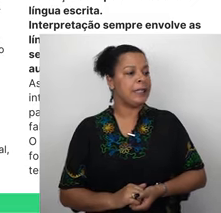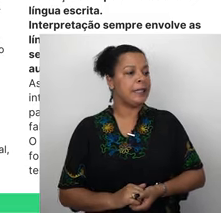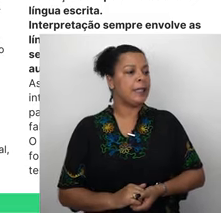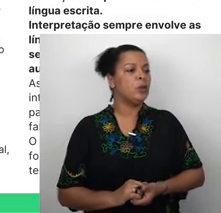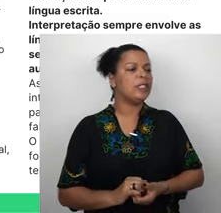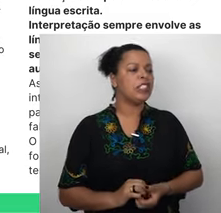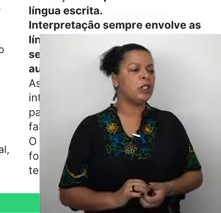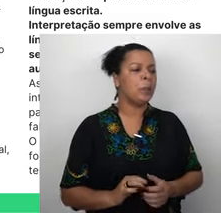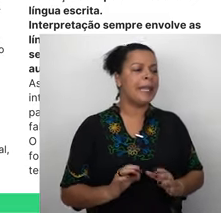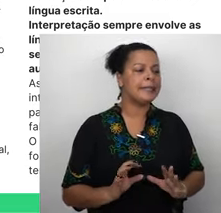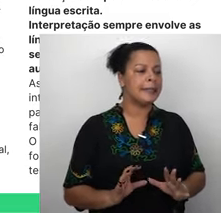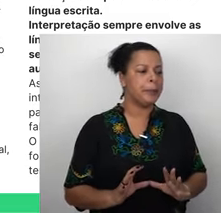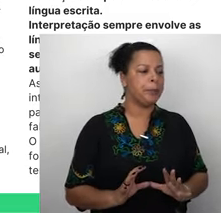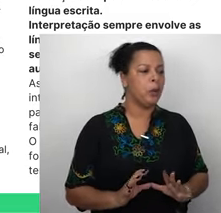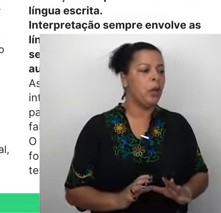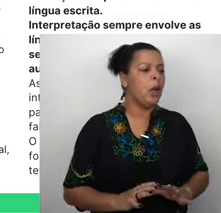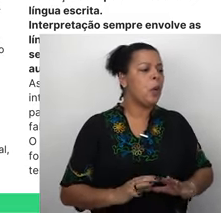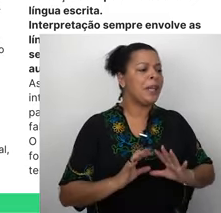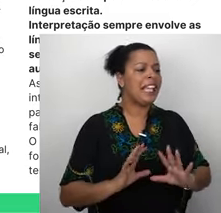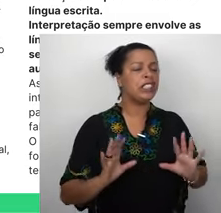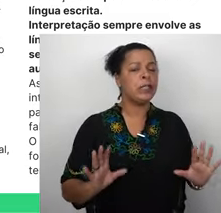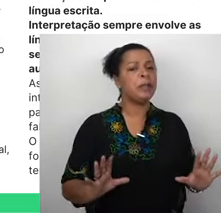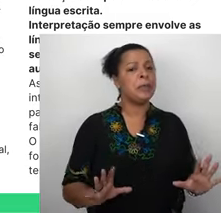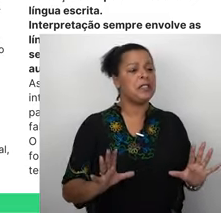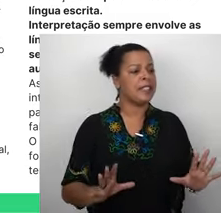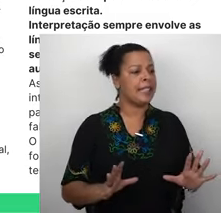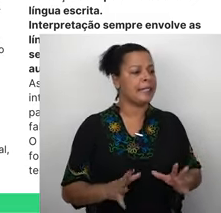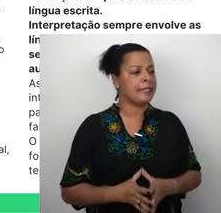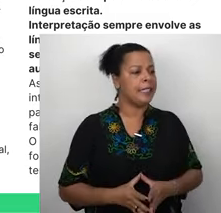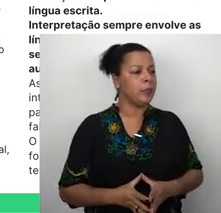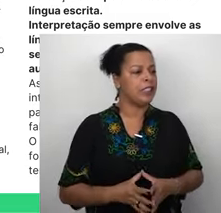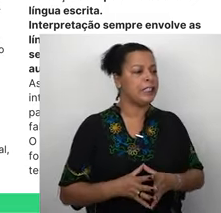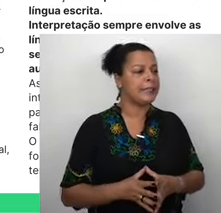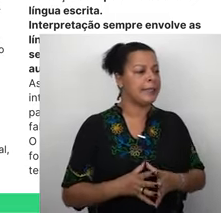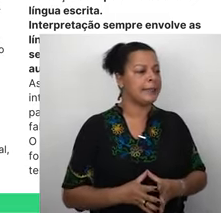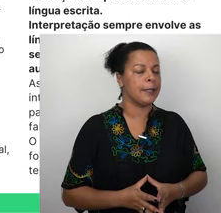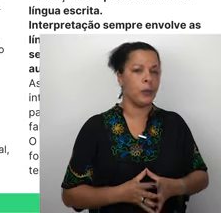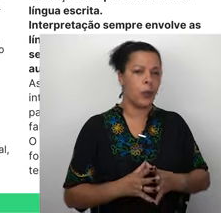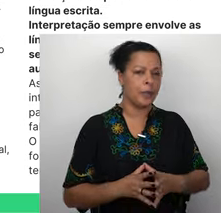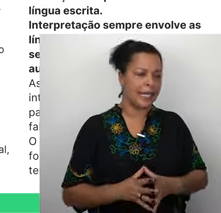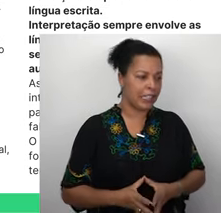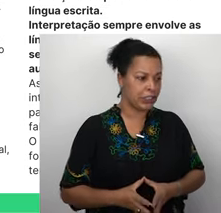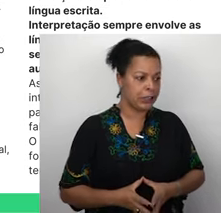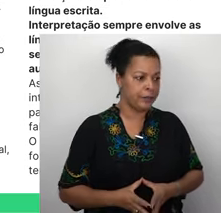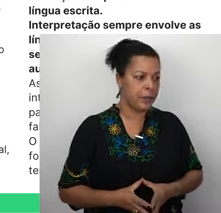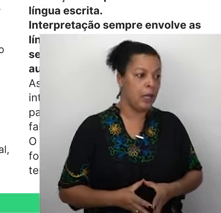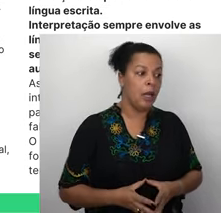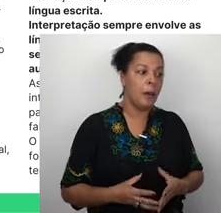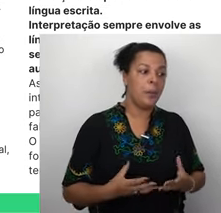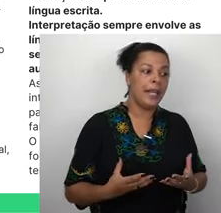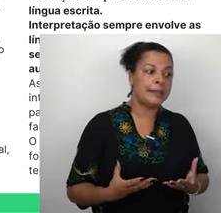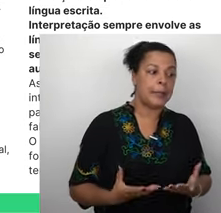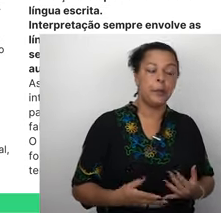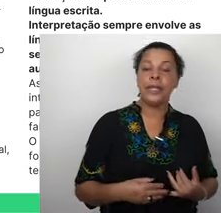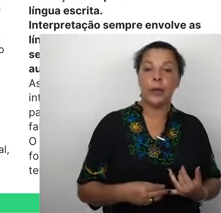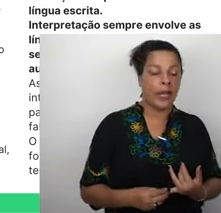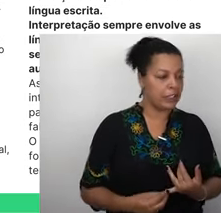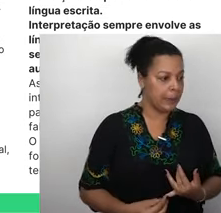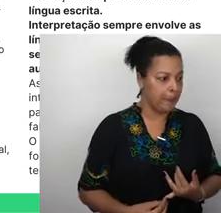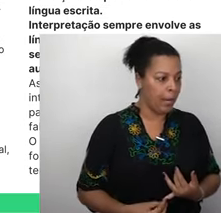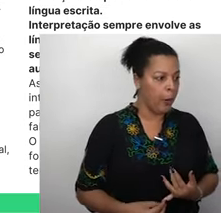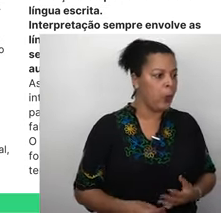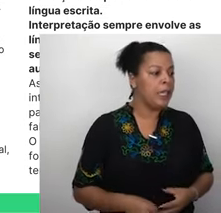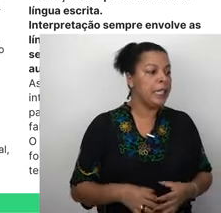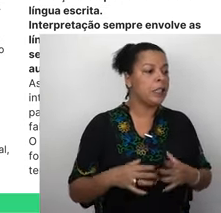ser entendida num sentido mais amplo, qualquer tipo de manifestação de intenção comunicativa, por exemplo,